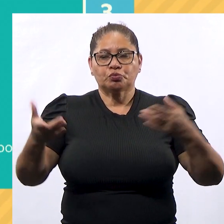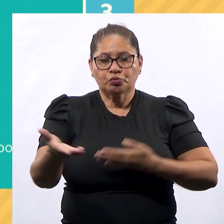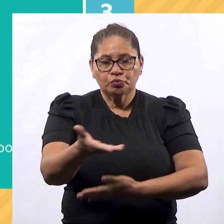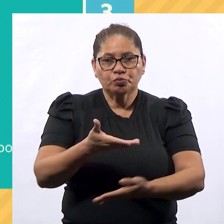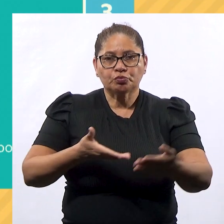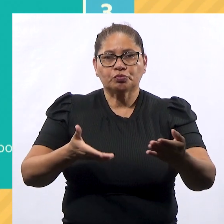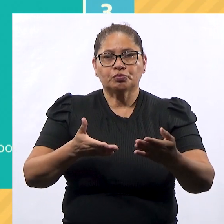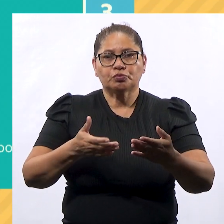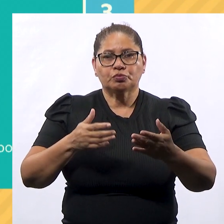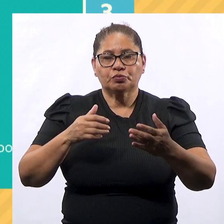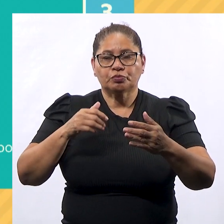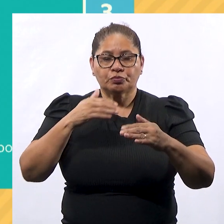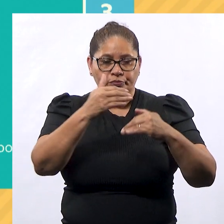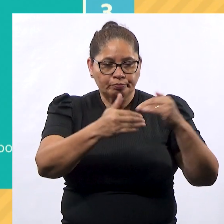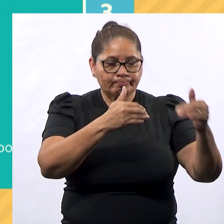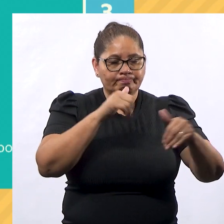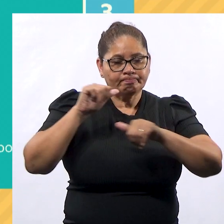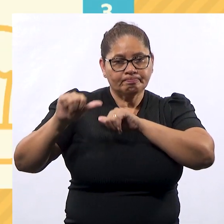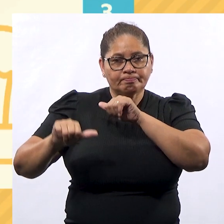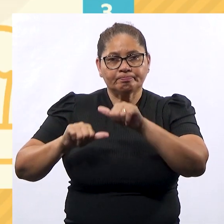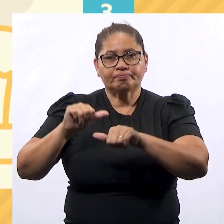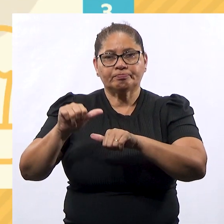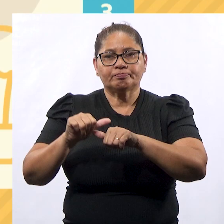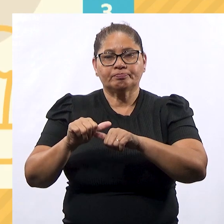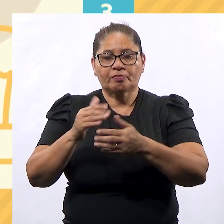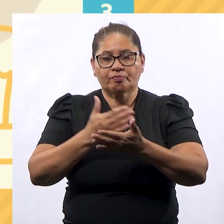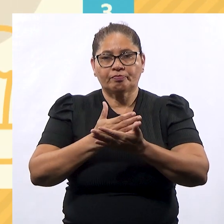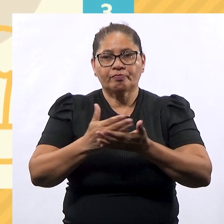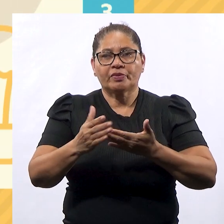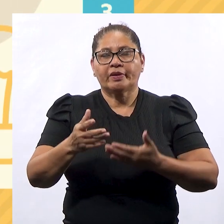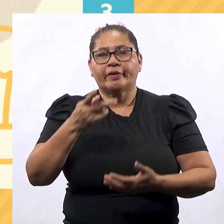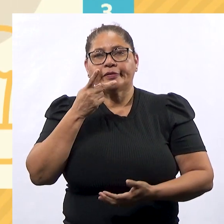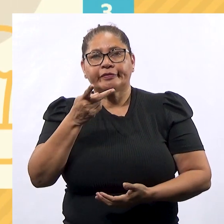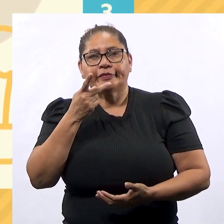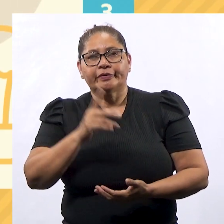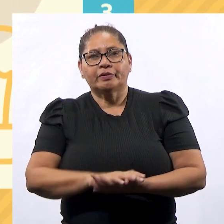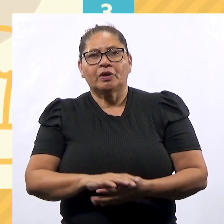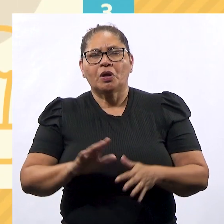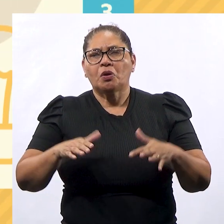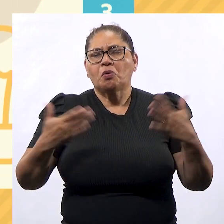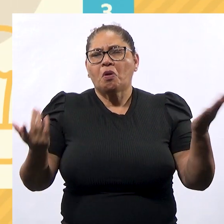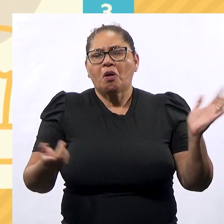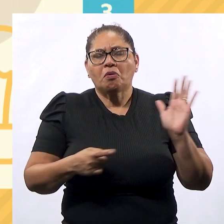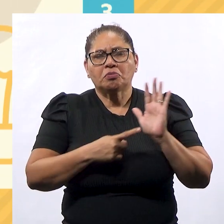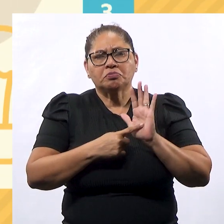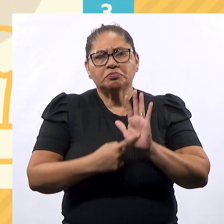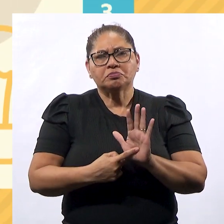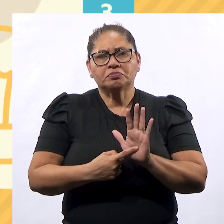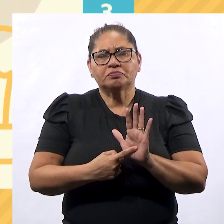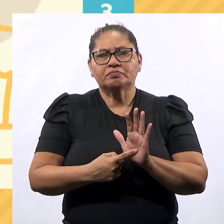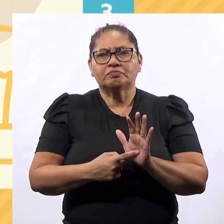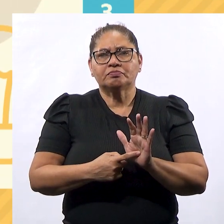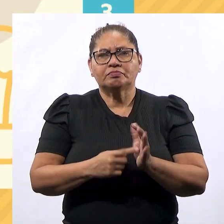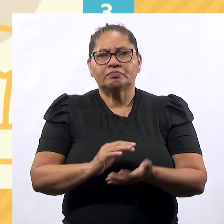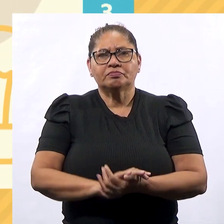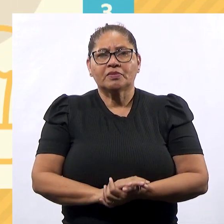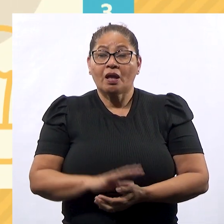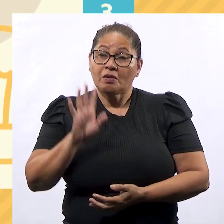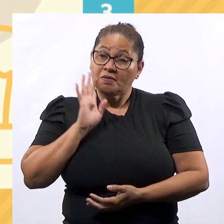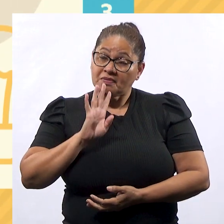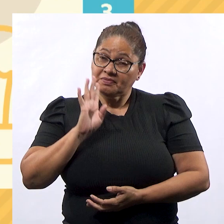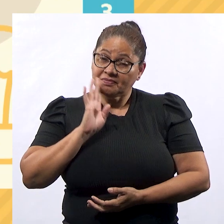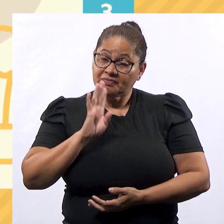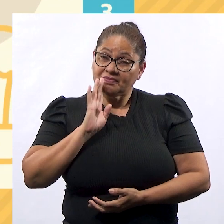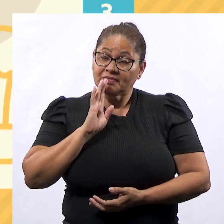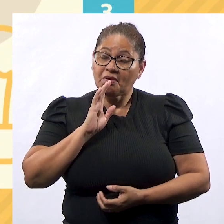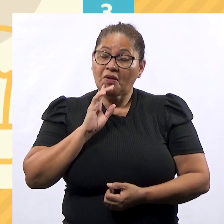então processos avaliativos, e a gente vai começar dizendo, qual é a nossa apresentação. A gente vai ter aqui coisas